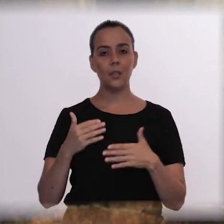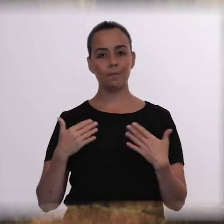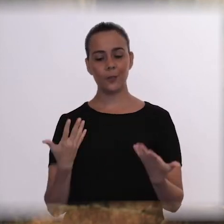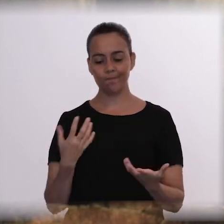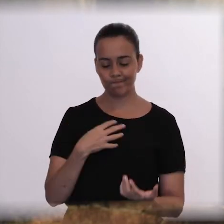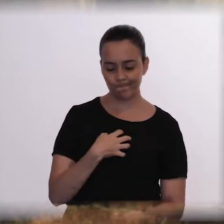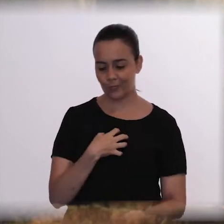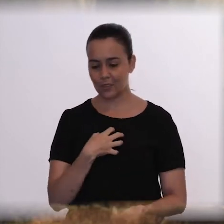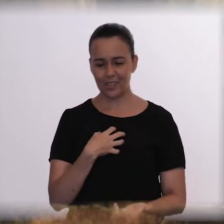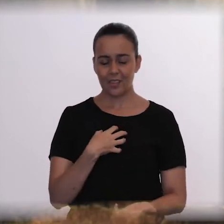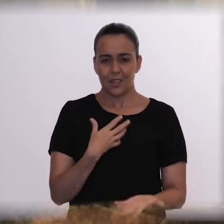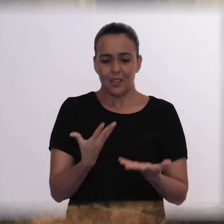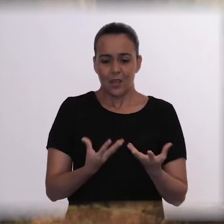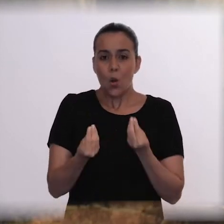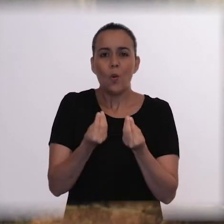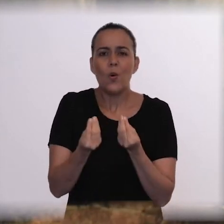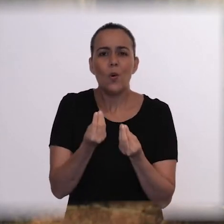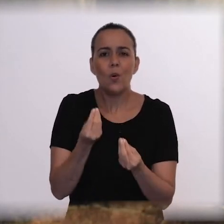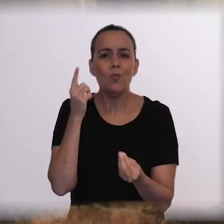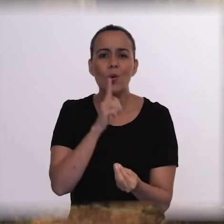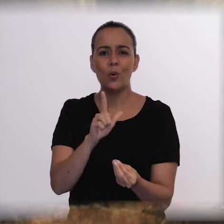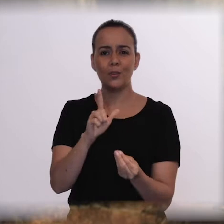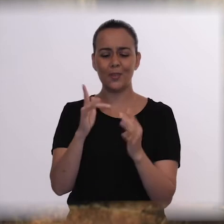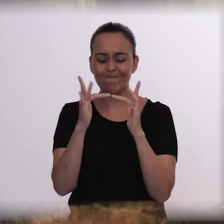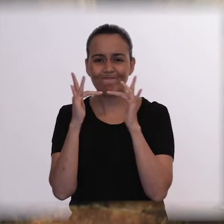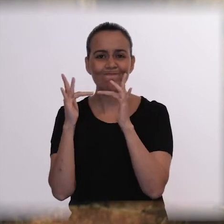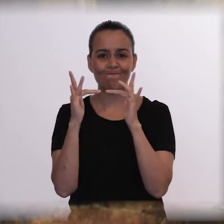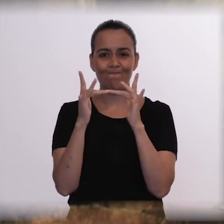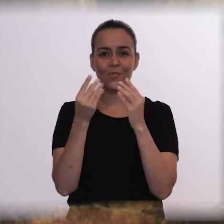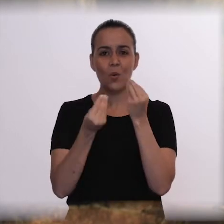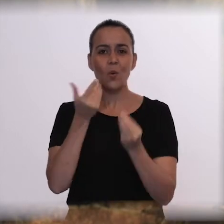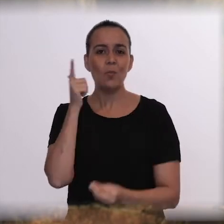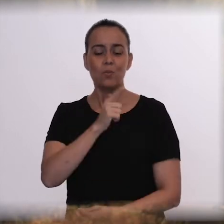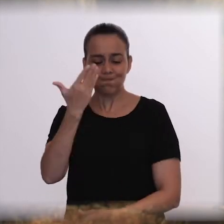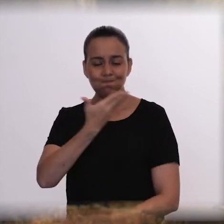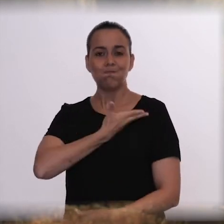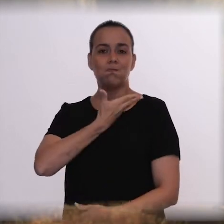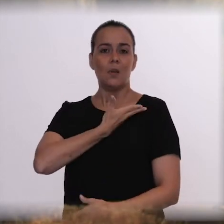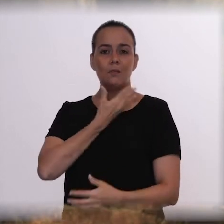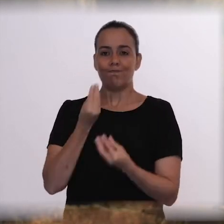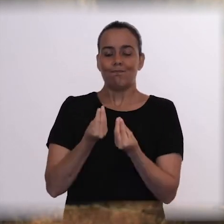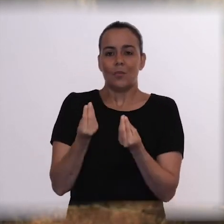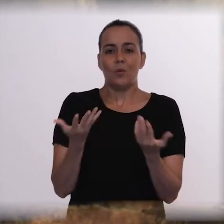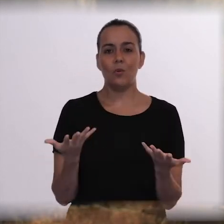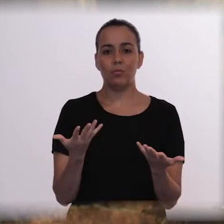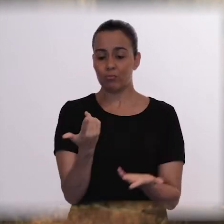né, não tem como criar raízes mesmo, né? As raízes acabam sendo